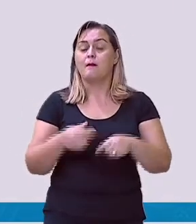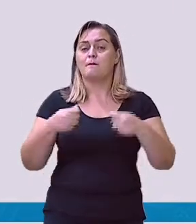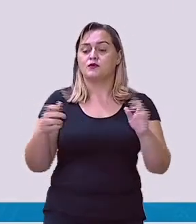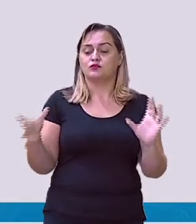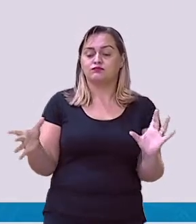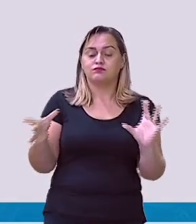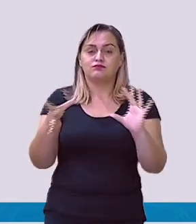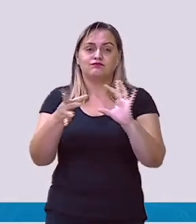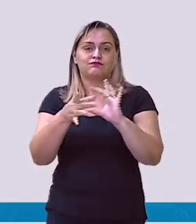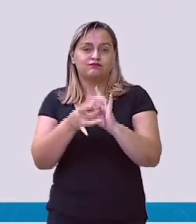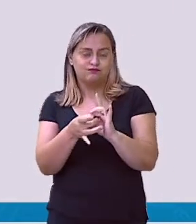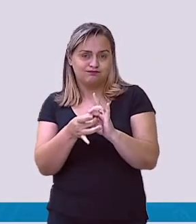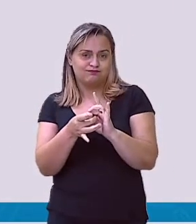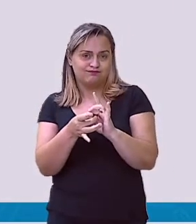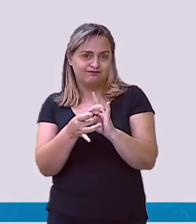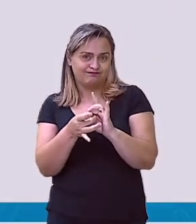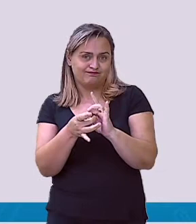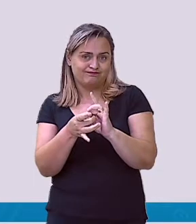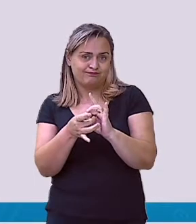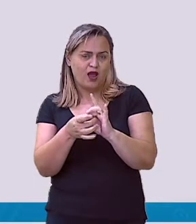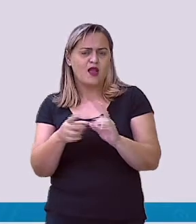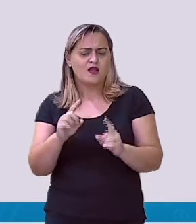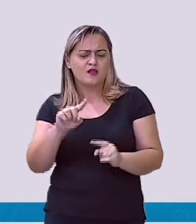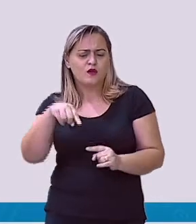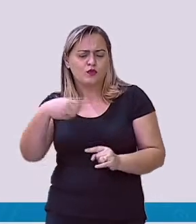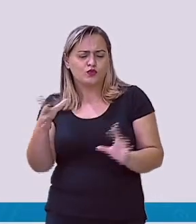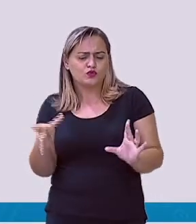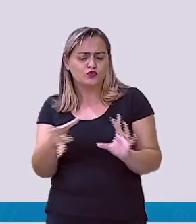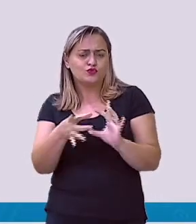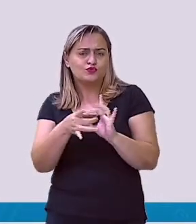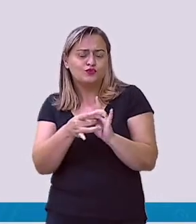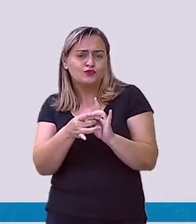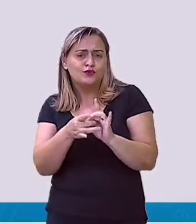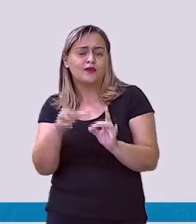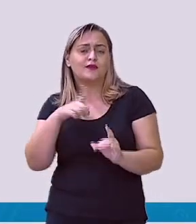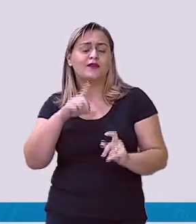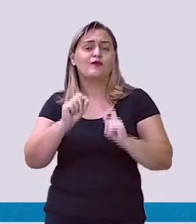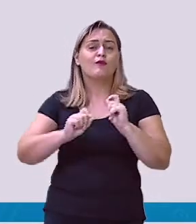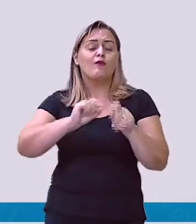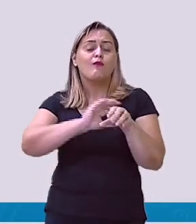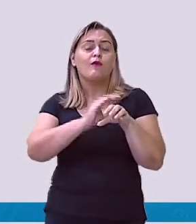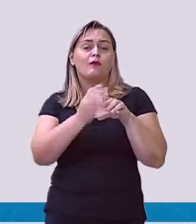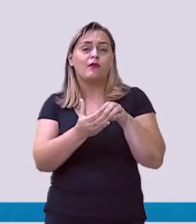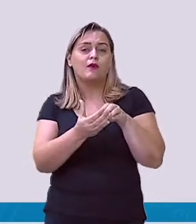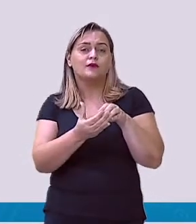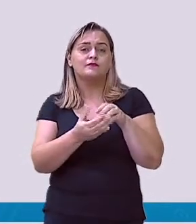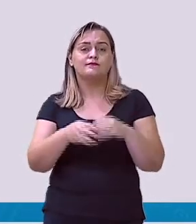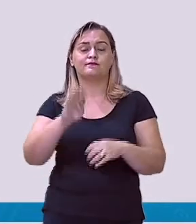aí nós temos a biosfera.